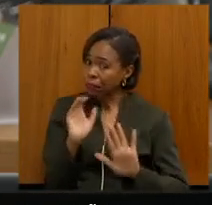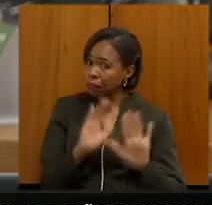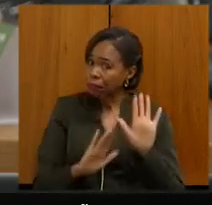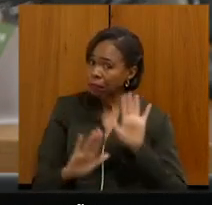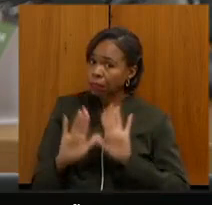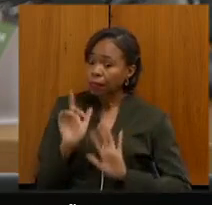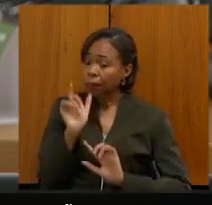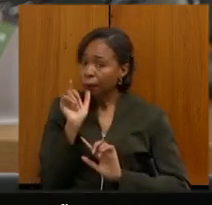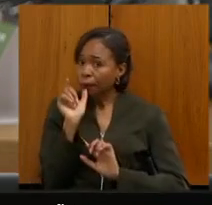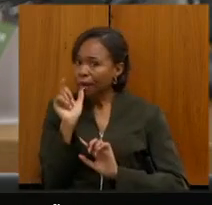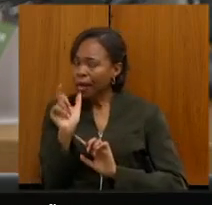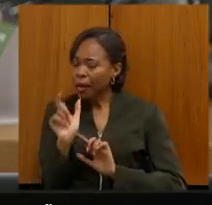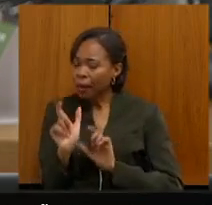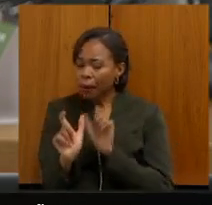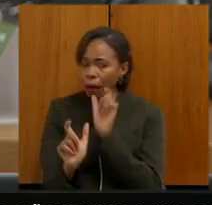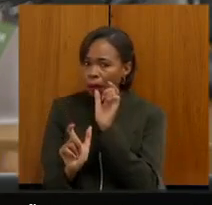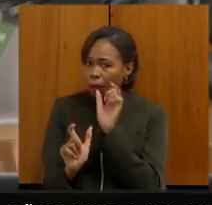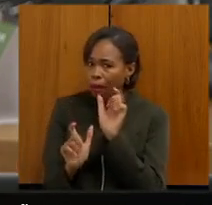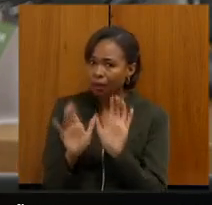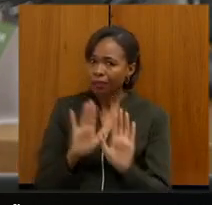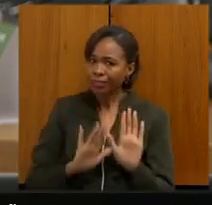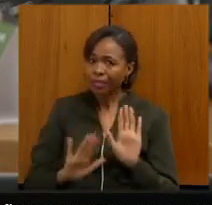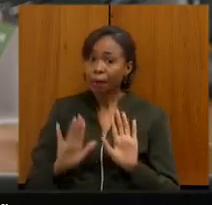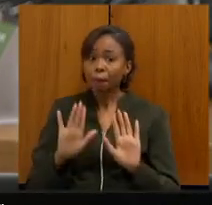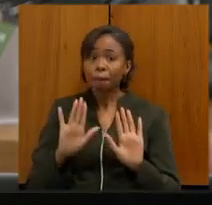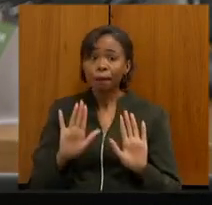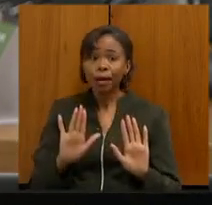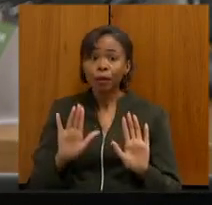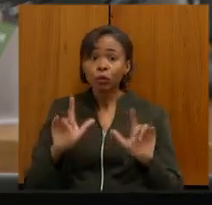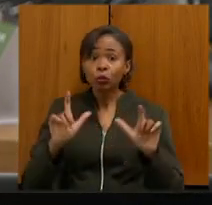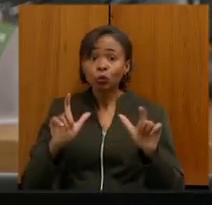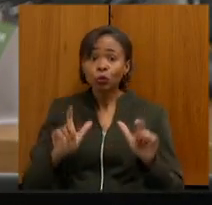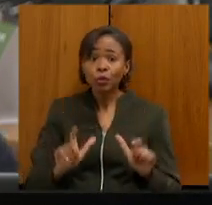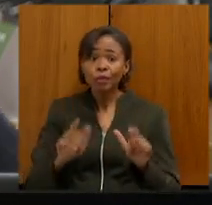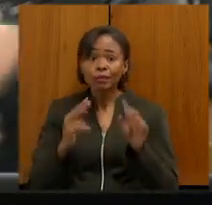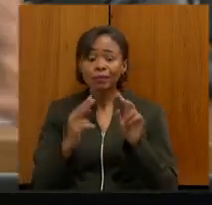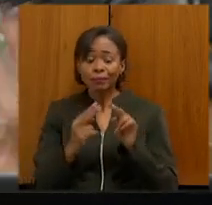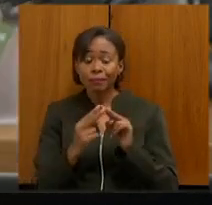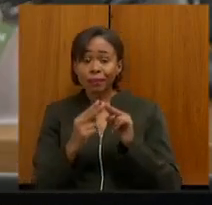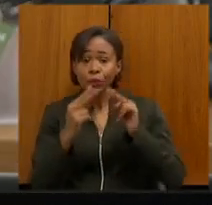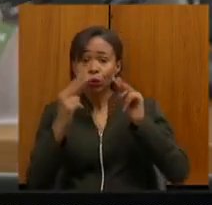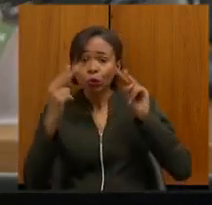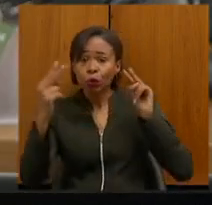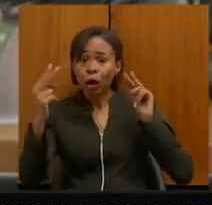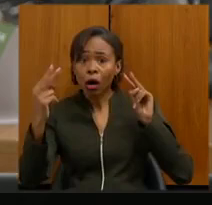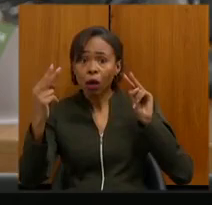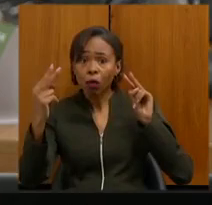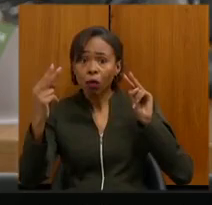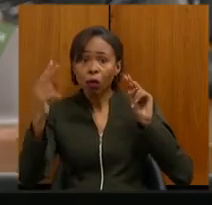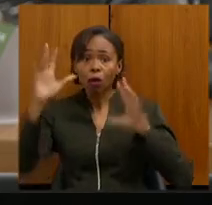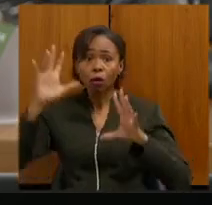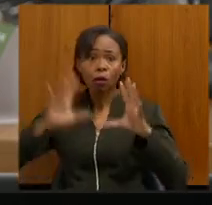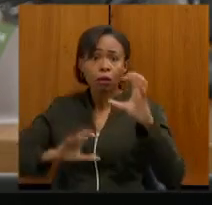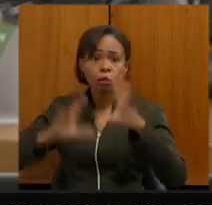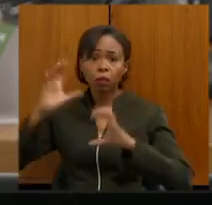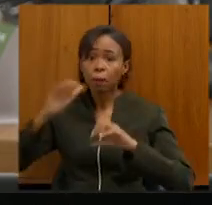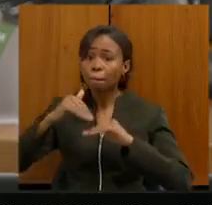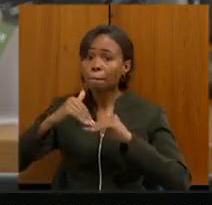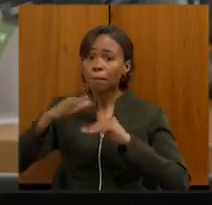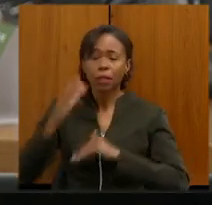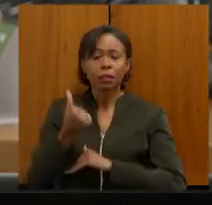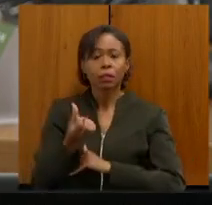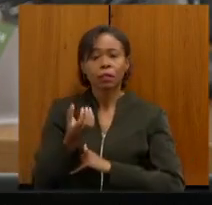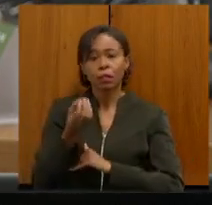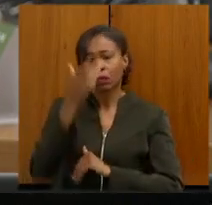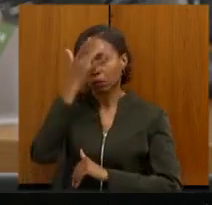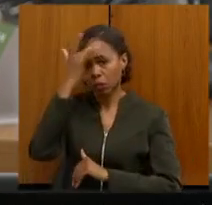do que é dito mas obviamente que não espaço onde você tá virtual o conflito mais 60 pessoas vocês sabem